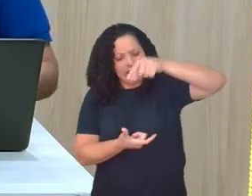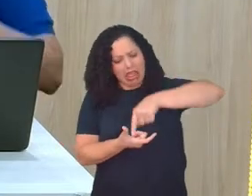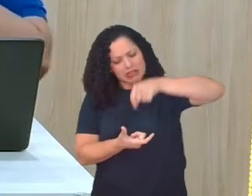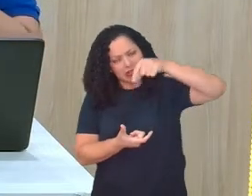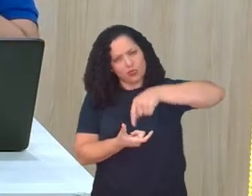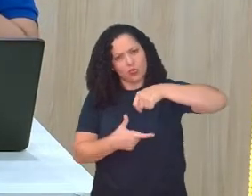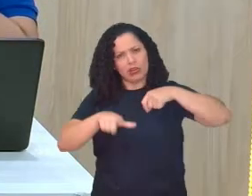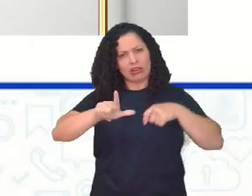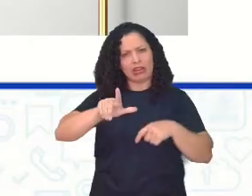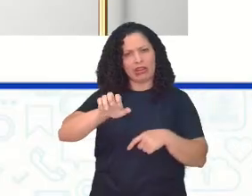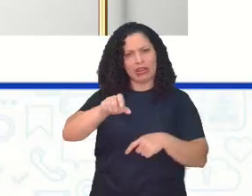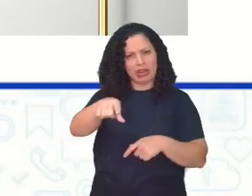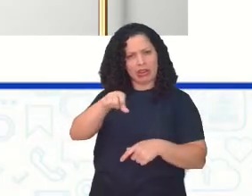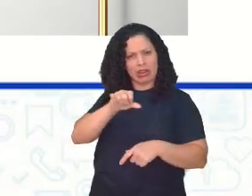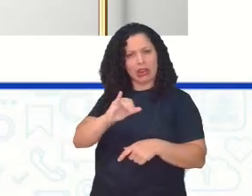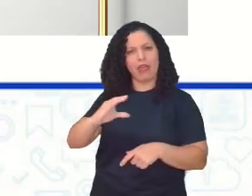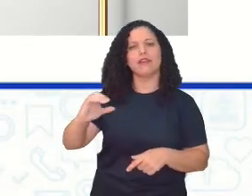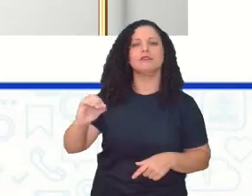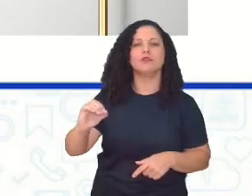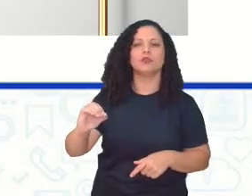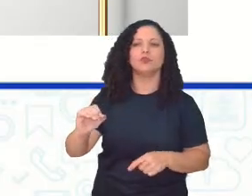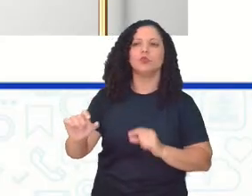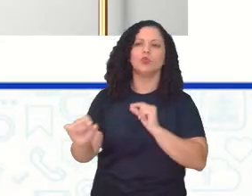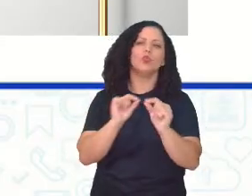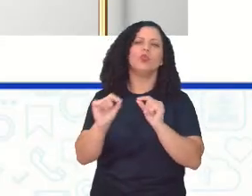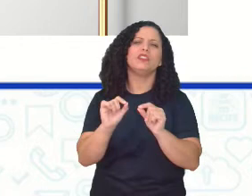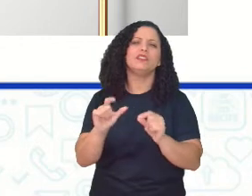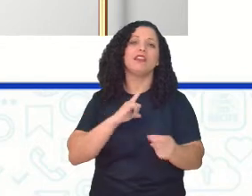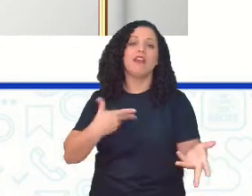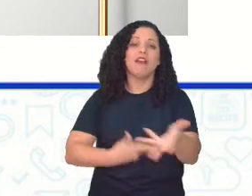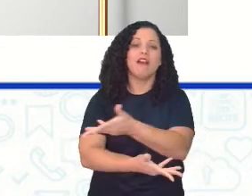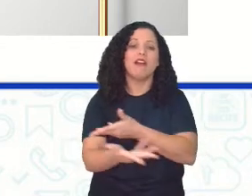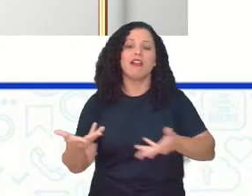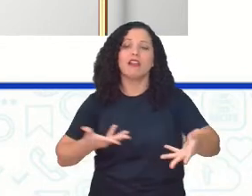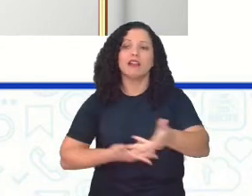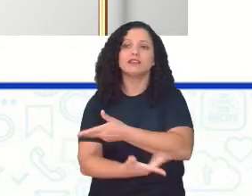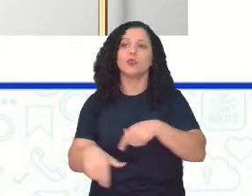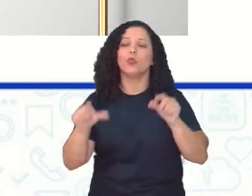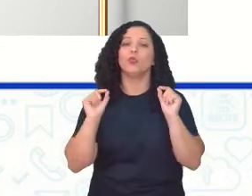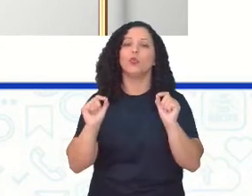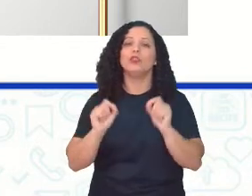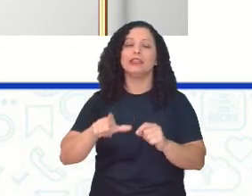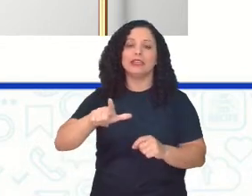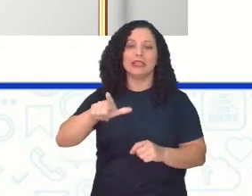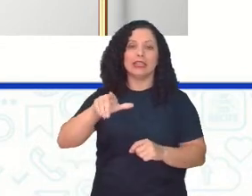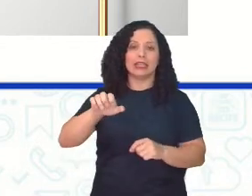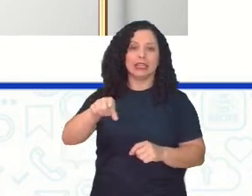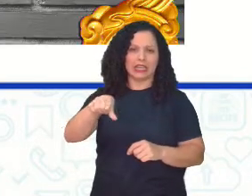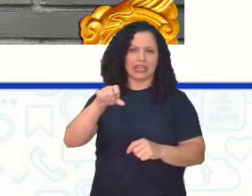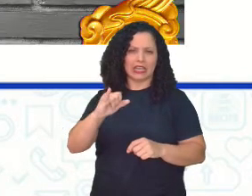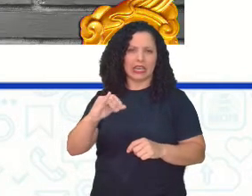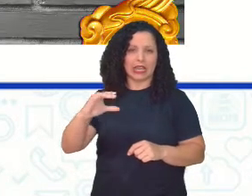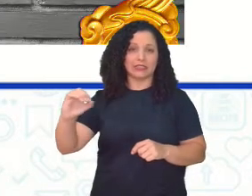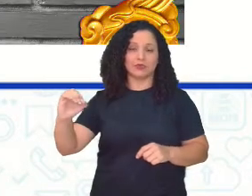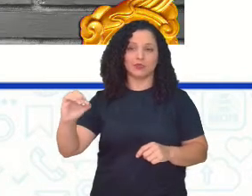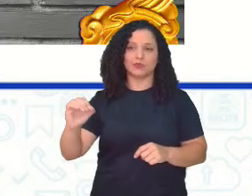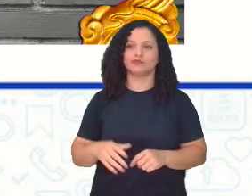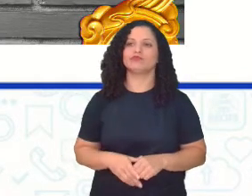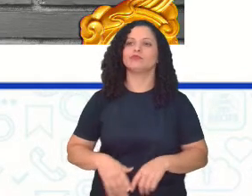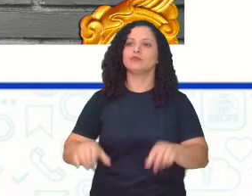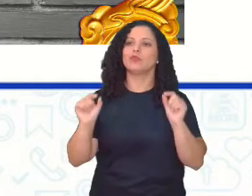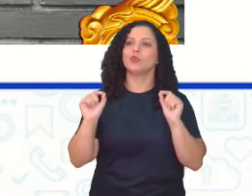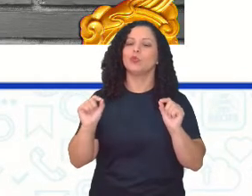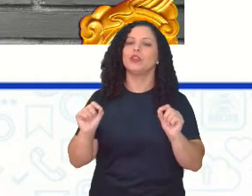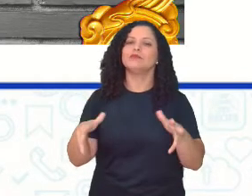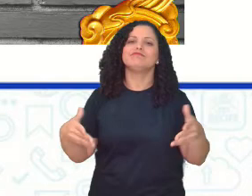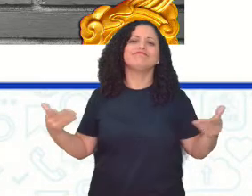Então, lexical é relacionado ao léxico. Então, vamos ver?